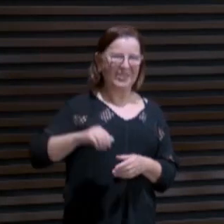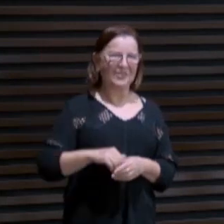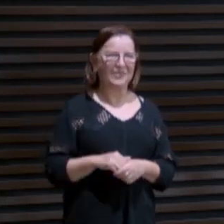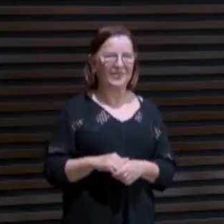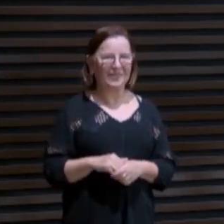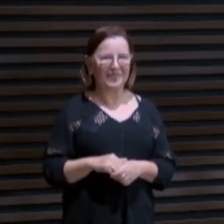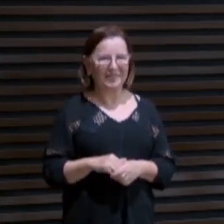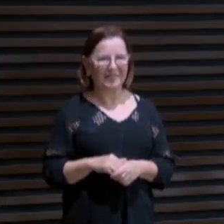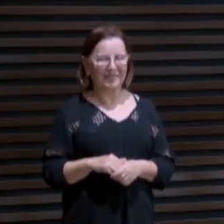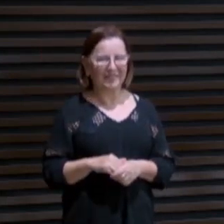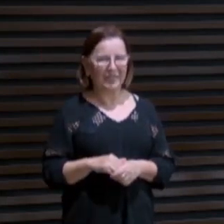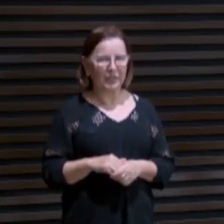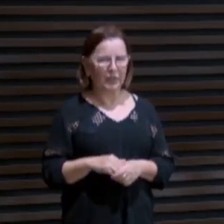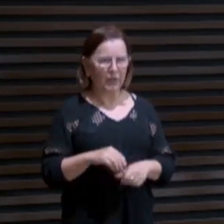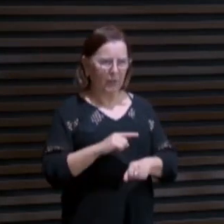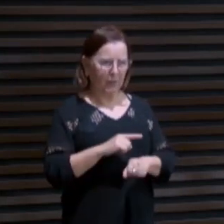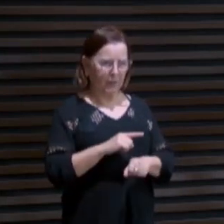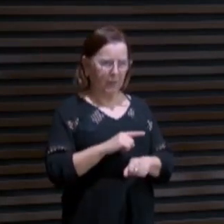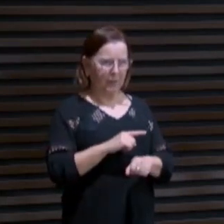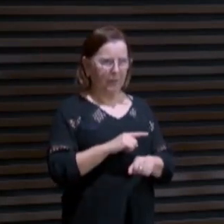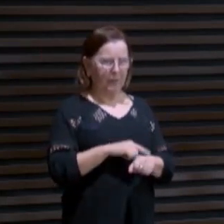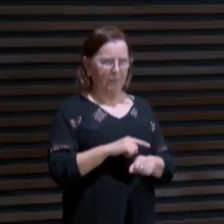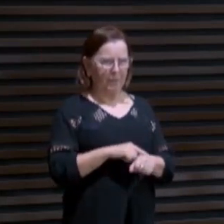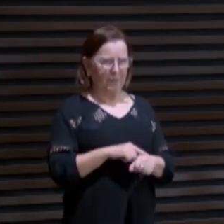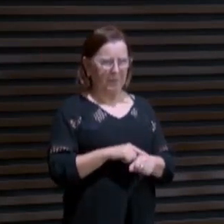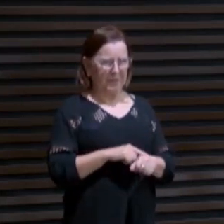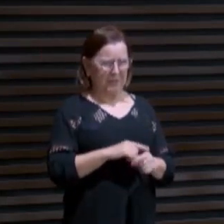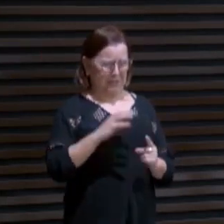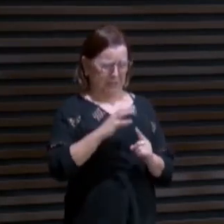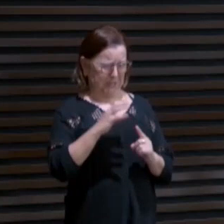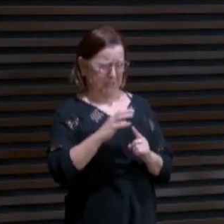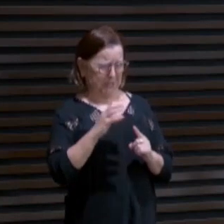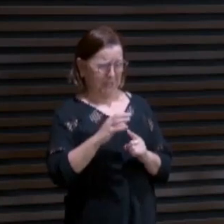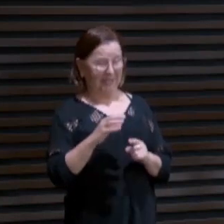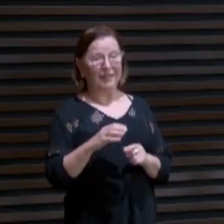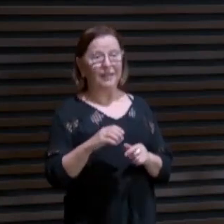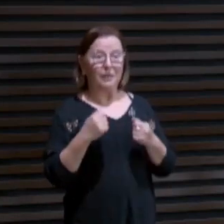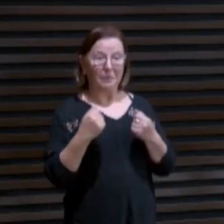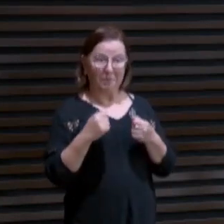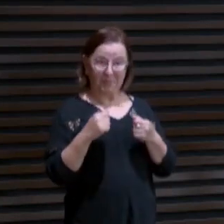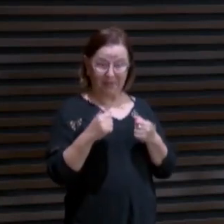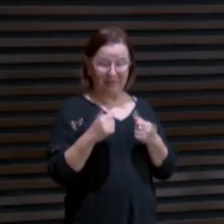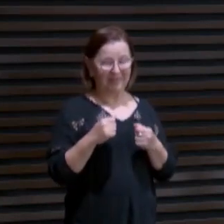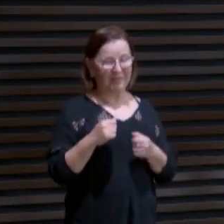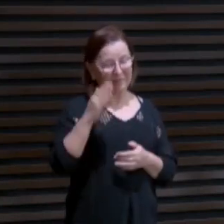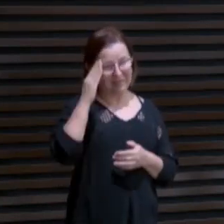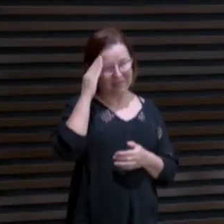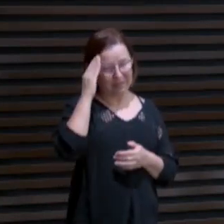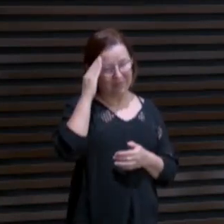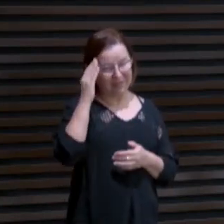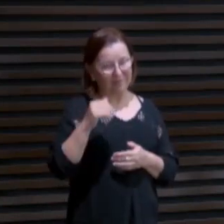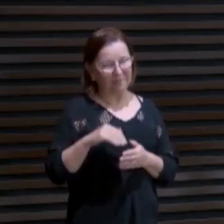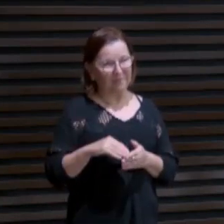Quando a gente está em aperto, nós temos que levantar a cabeça e ver que é de cima de Deus. Todos os